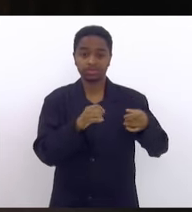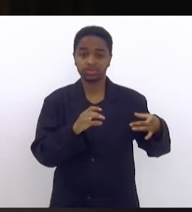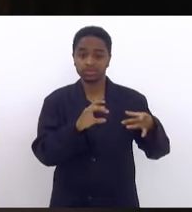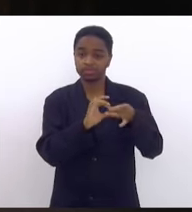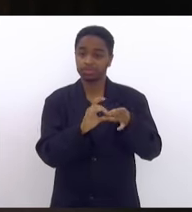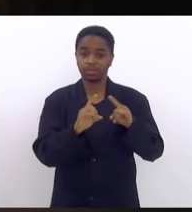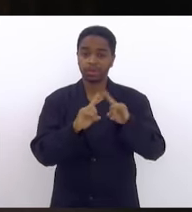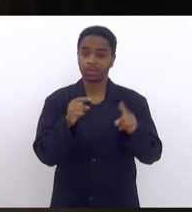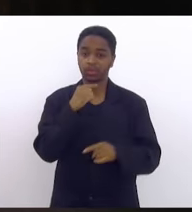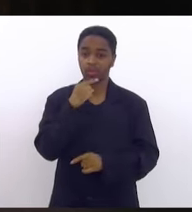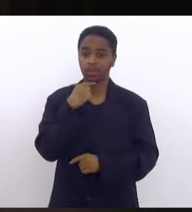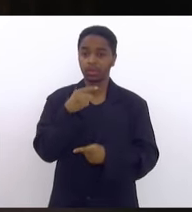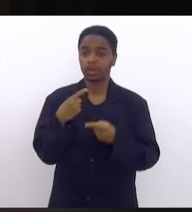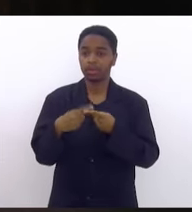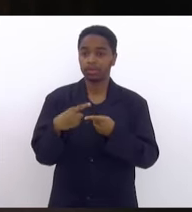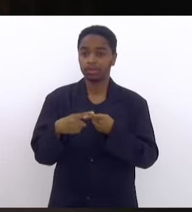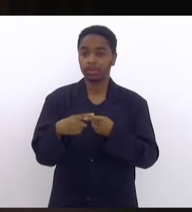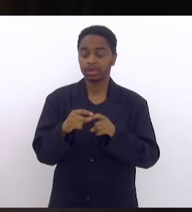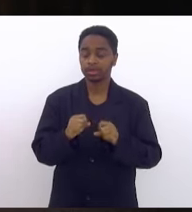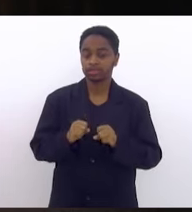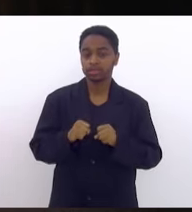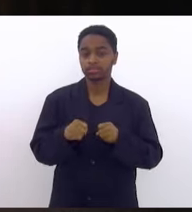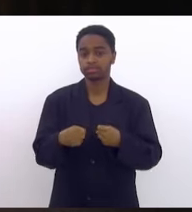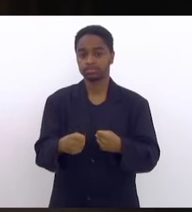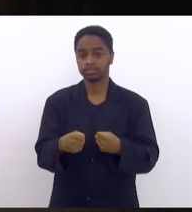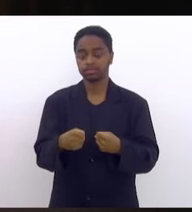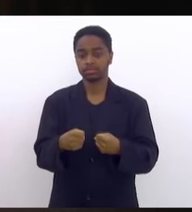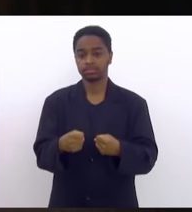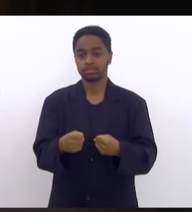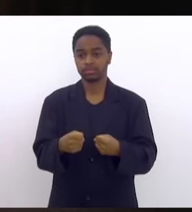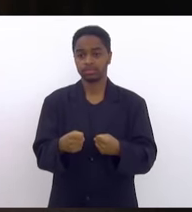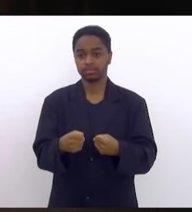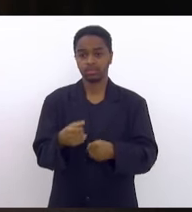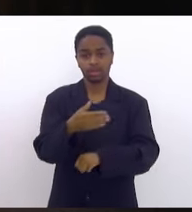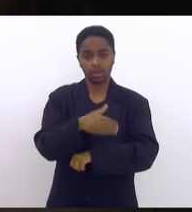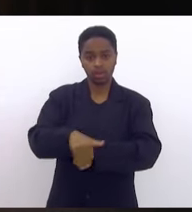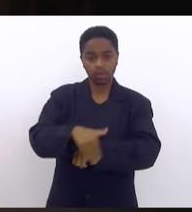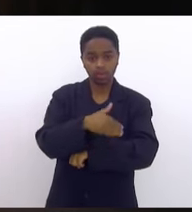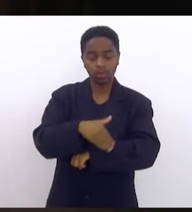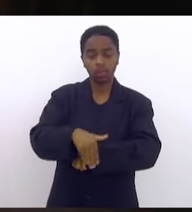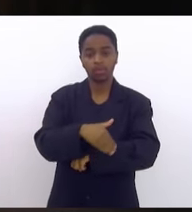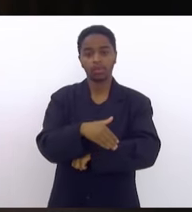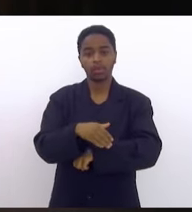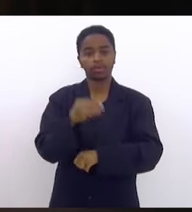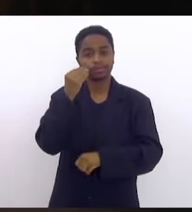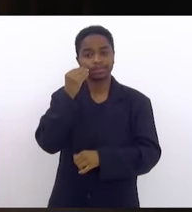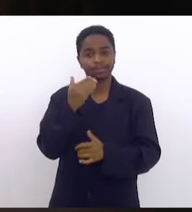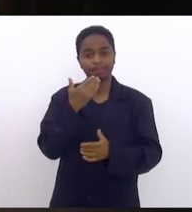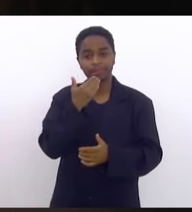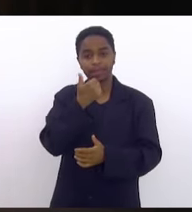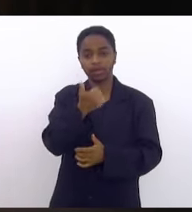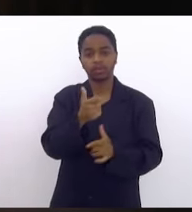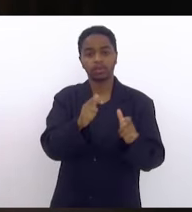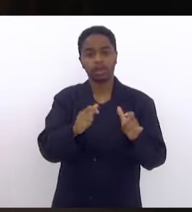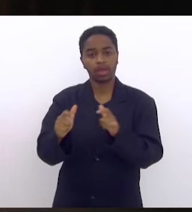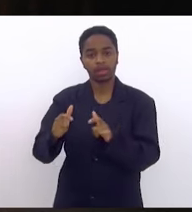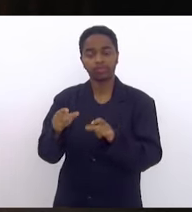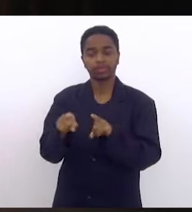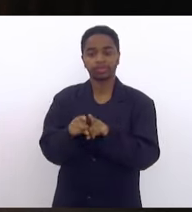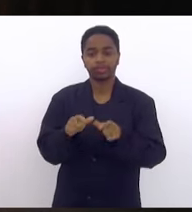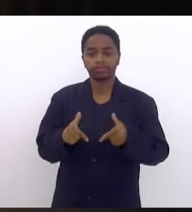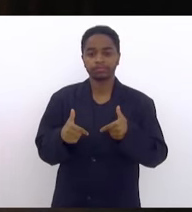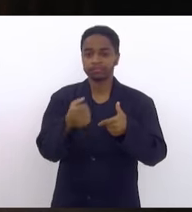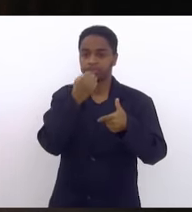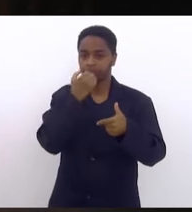mas não estão. Porque estão se dedicando às ruas, às melhorias, às benfeitorias